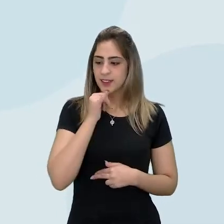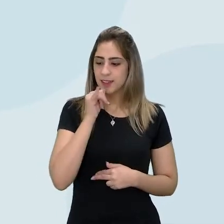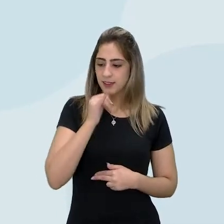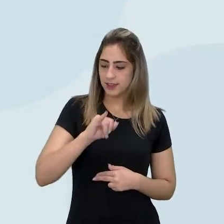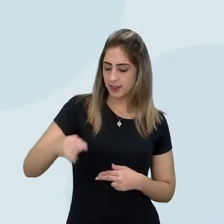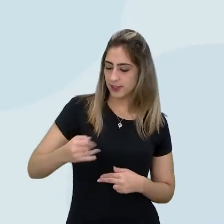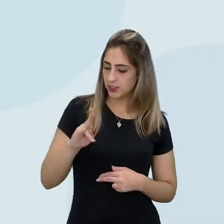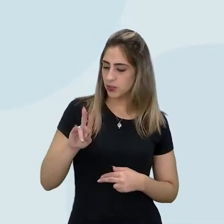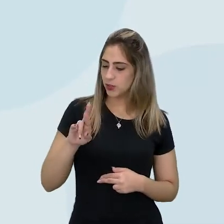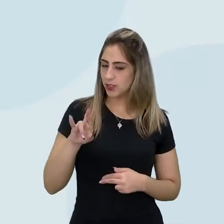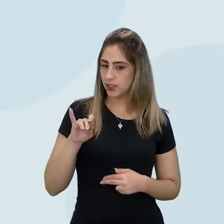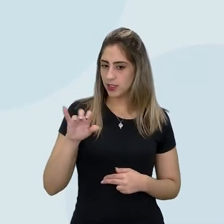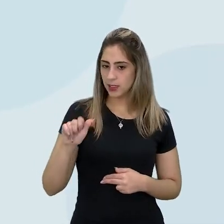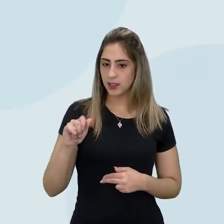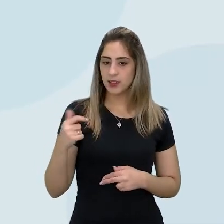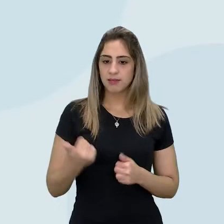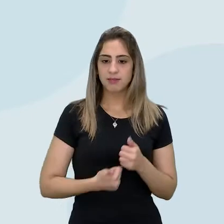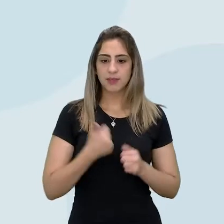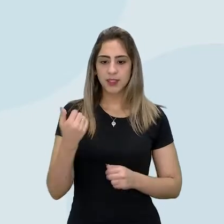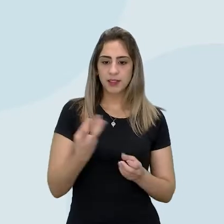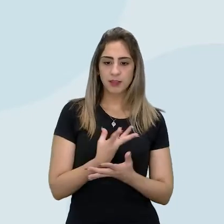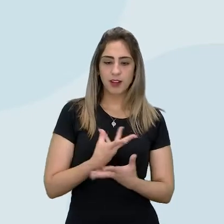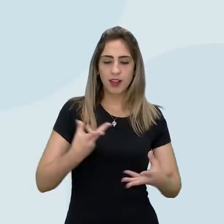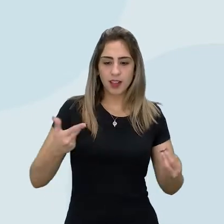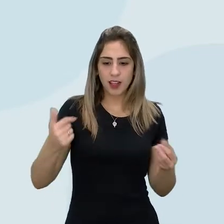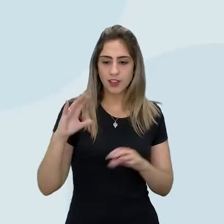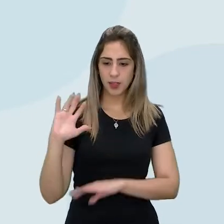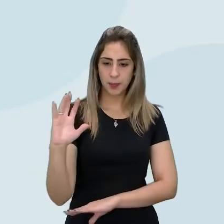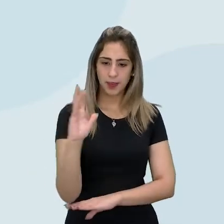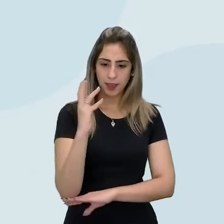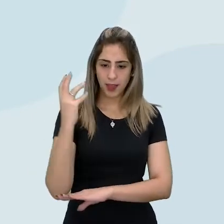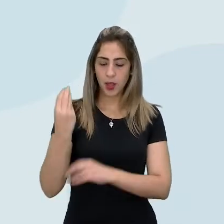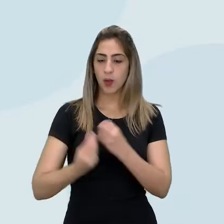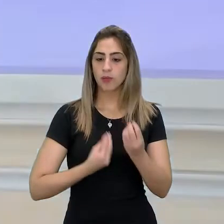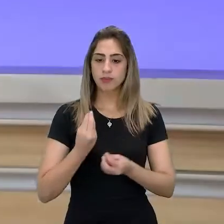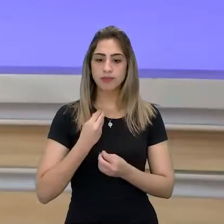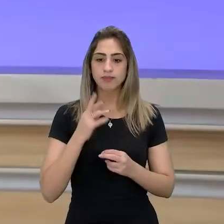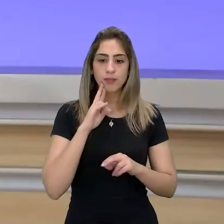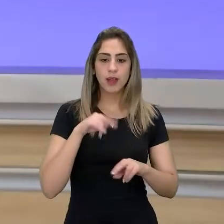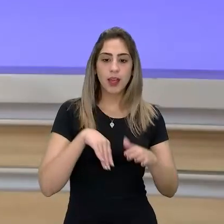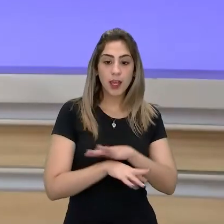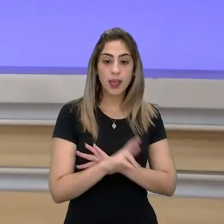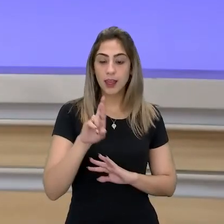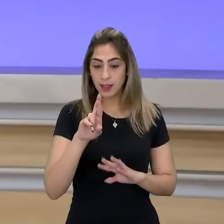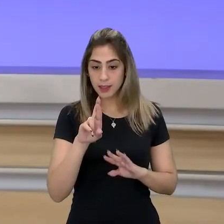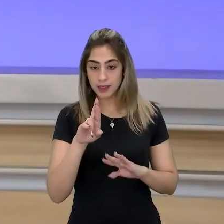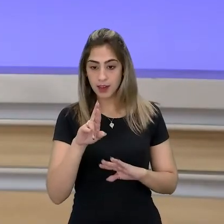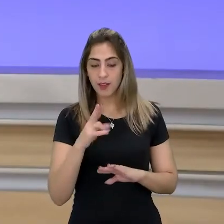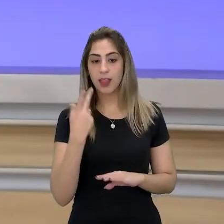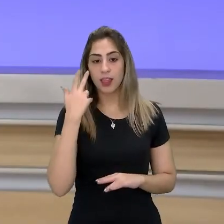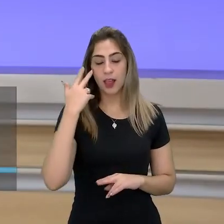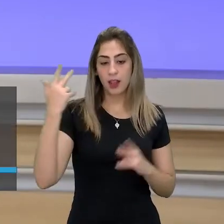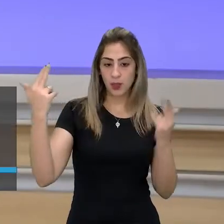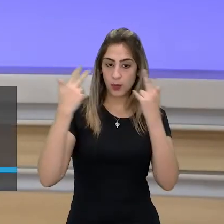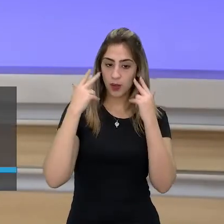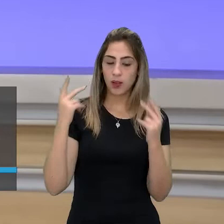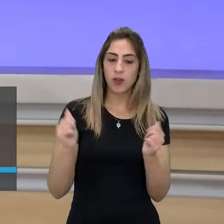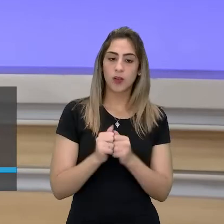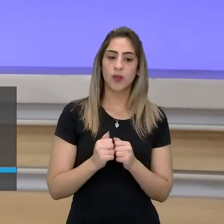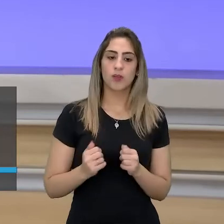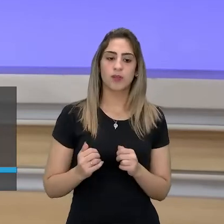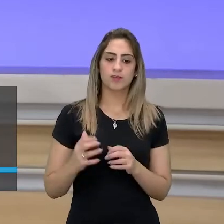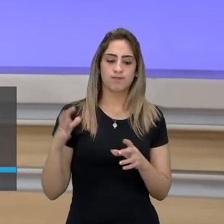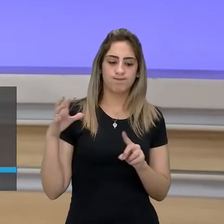Jureia apresenta uma melhor qualidade ambiental, justamente por ser uma reserva natural e uma unidade